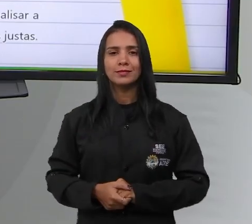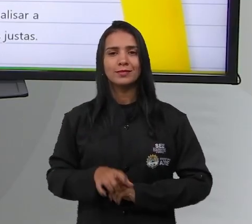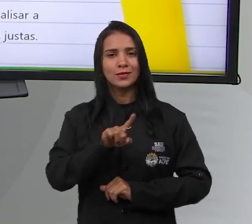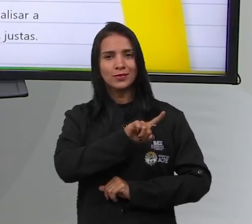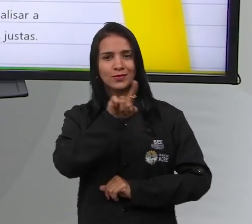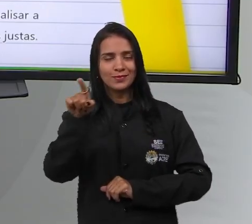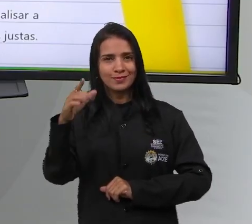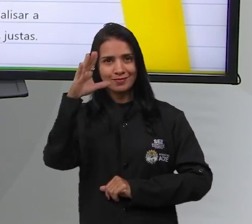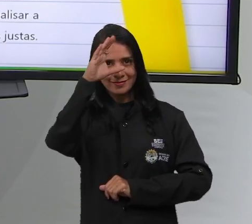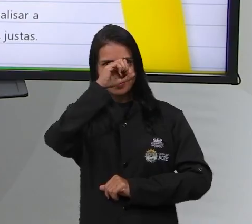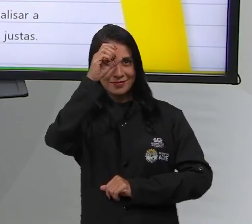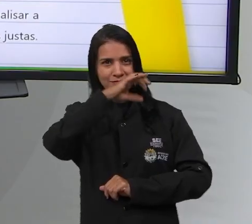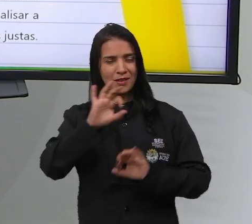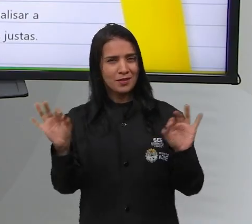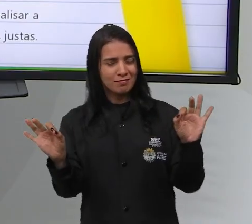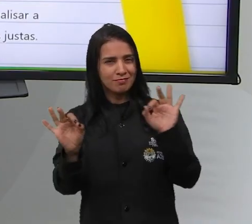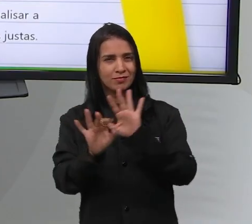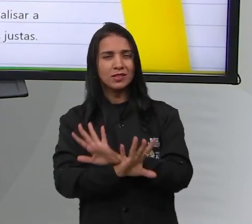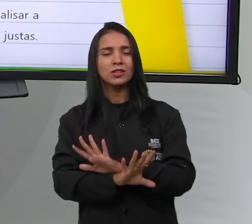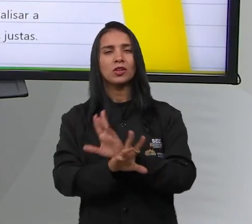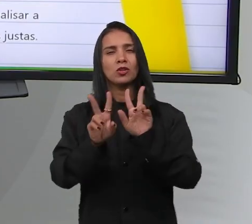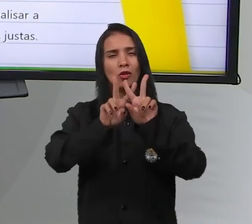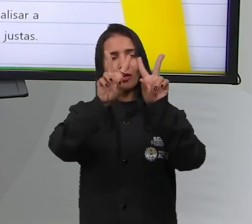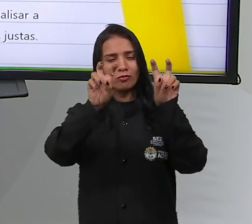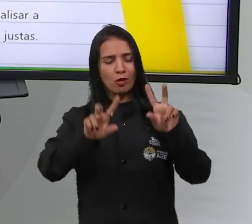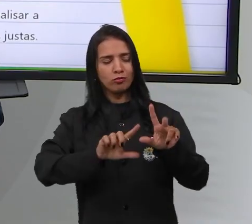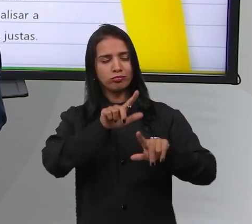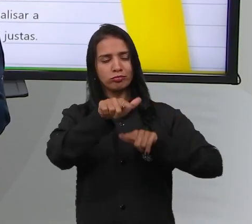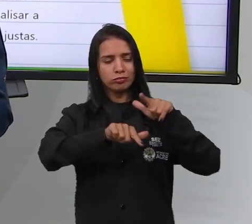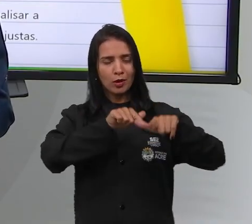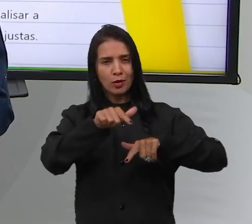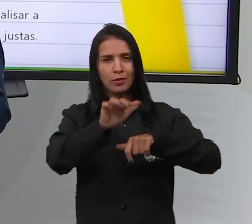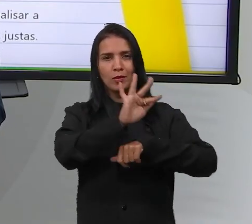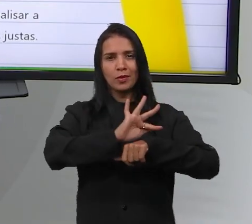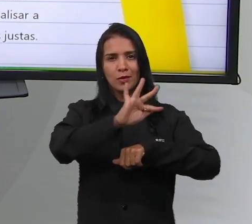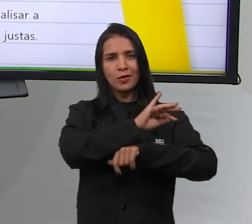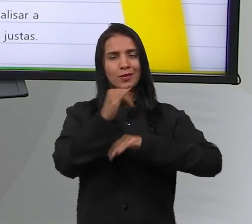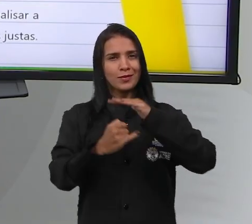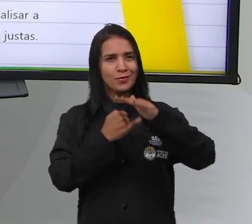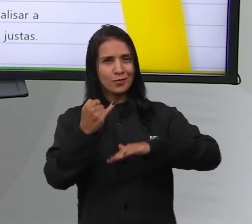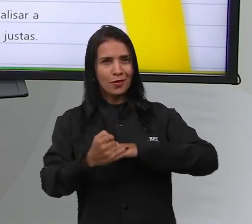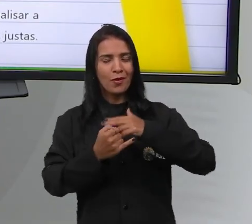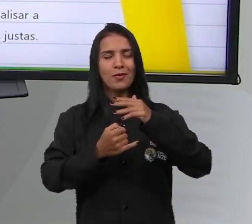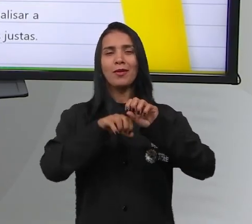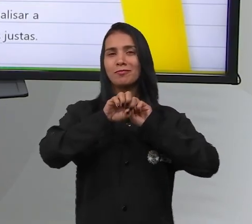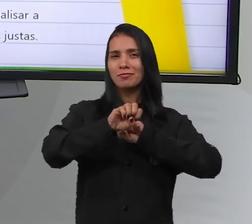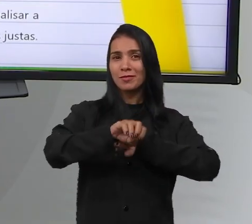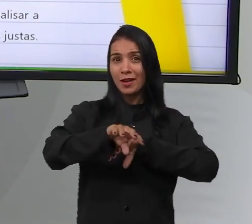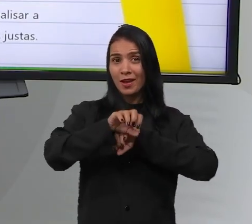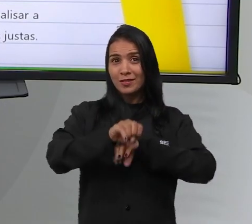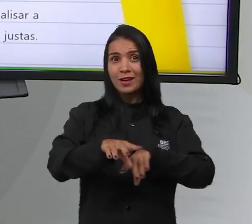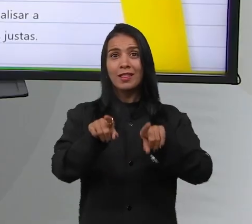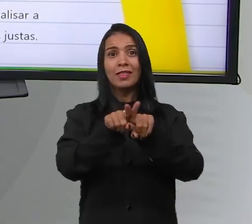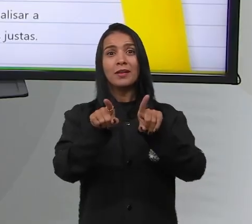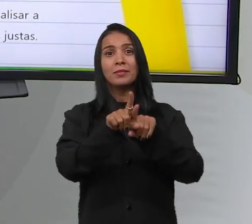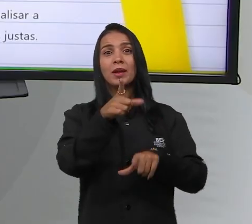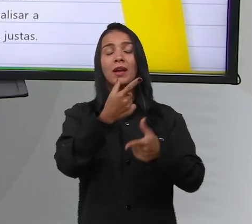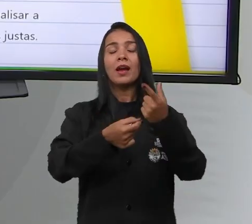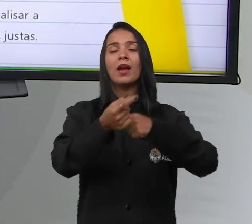ter aprendido o suficiente a respeito de trabalho formal, informal e ainda sobre a economia